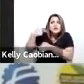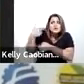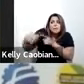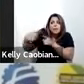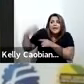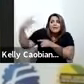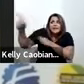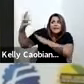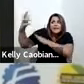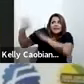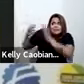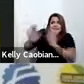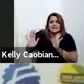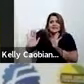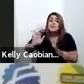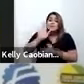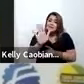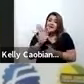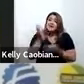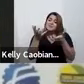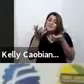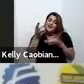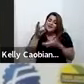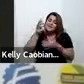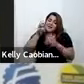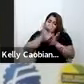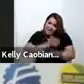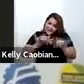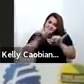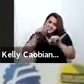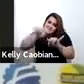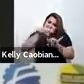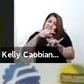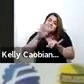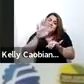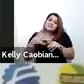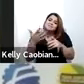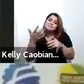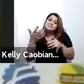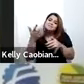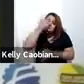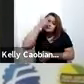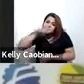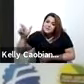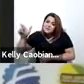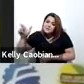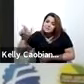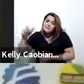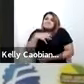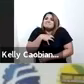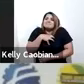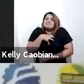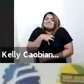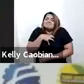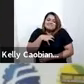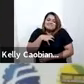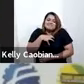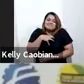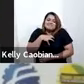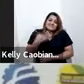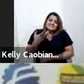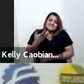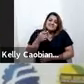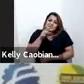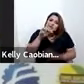quero que você saiba assim, que pessoalizou-se de uma forma positiva, não só você, todos os atores.